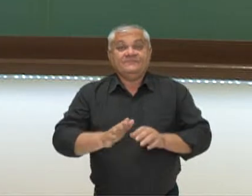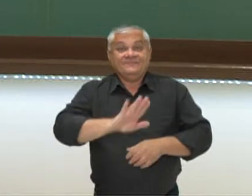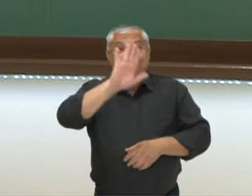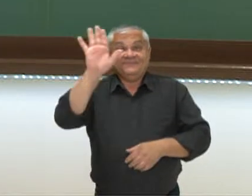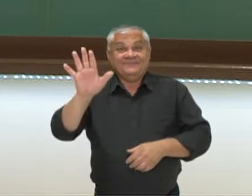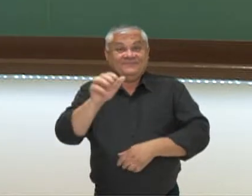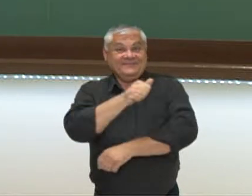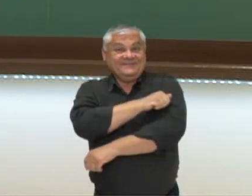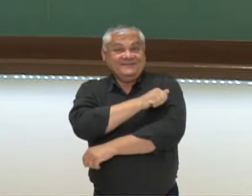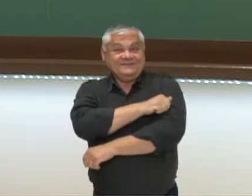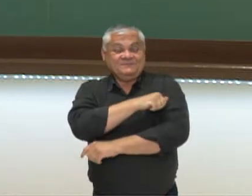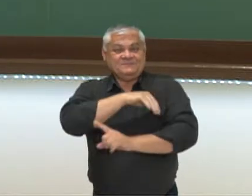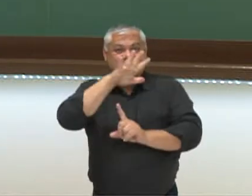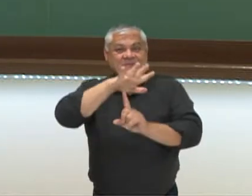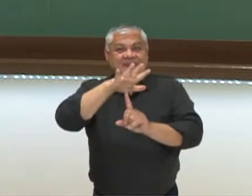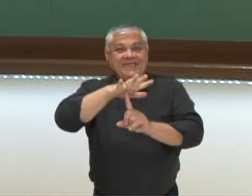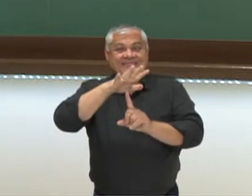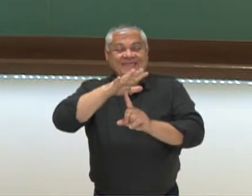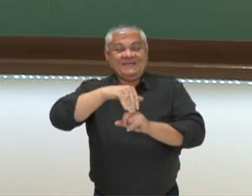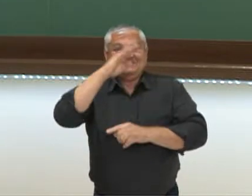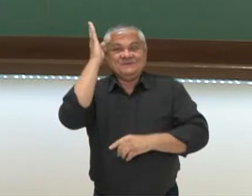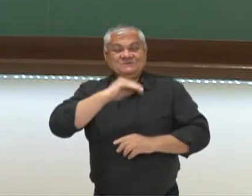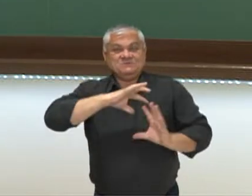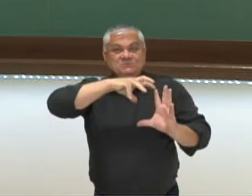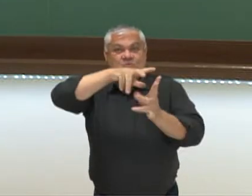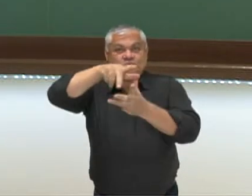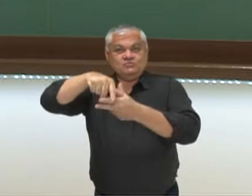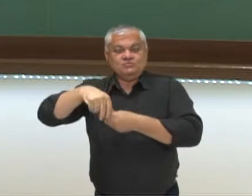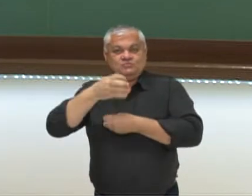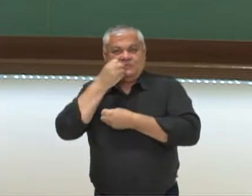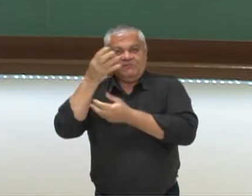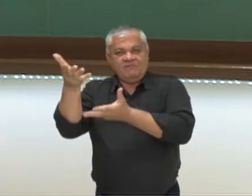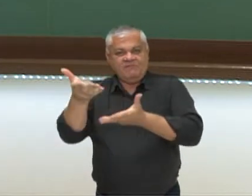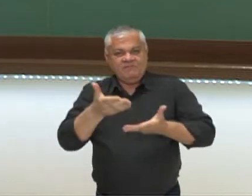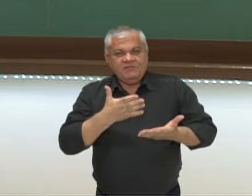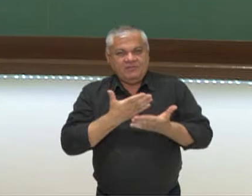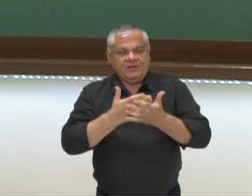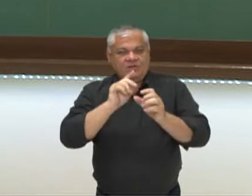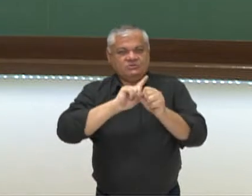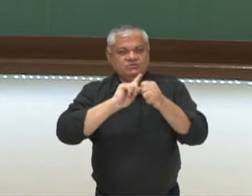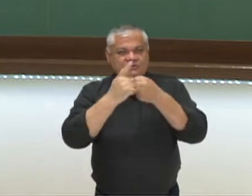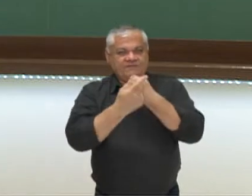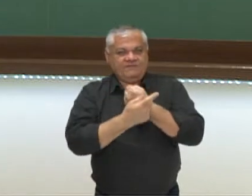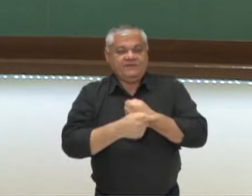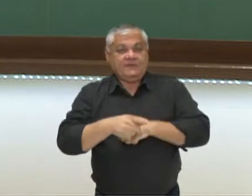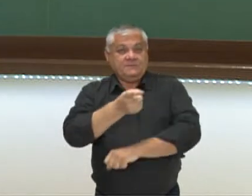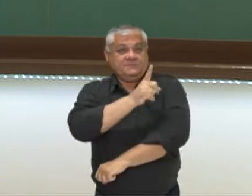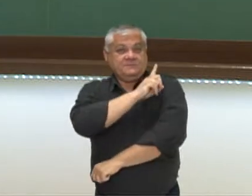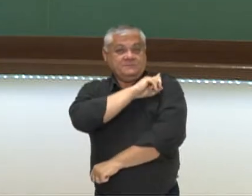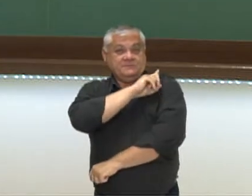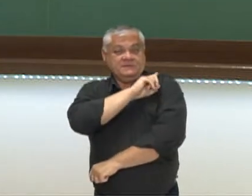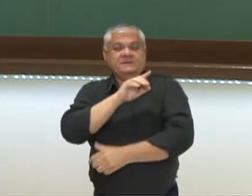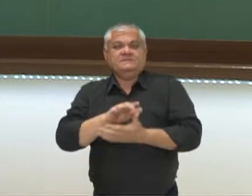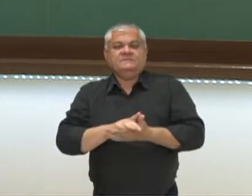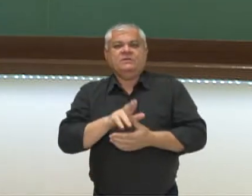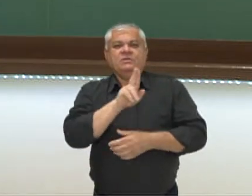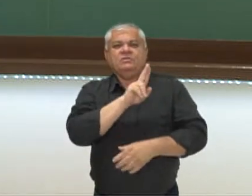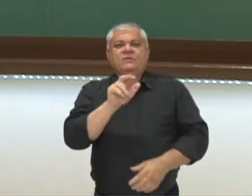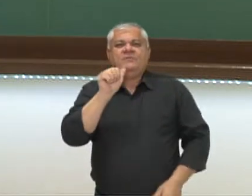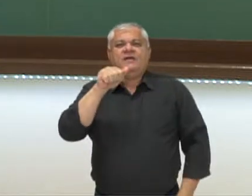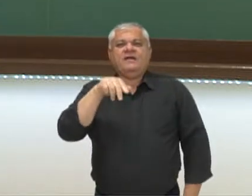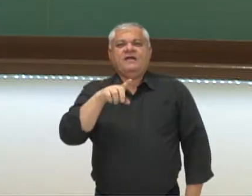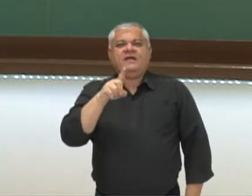Olá, estudante do estado do Paraná, do Brasil e do mundo, seja muito bem-vindo à nossa aula de Geografia para a primeira série do ensino médio. Meu nome é André, sou